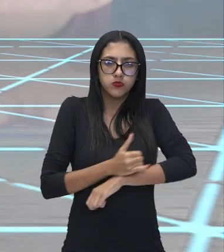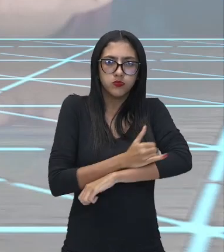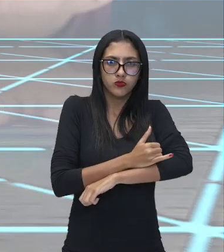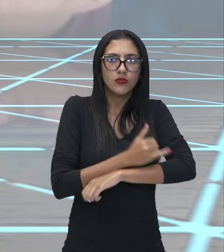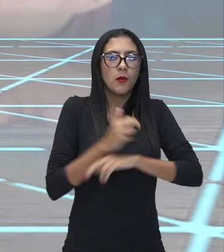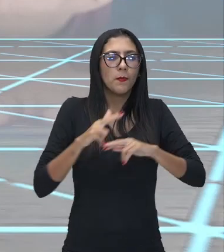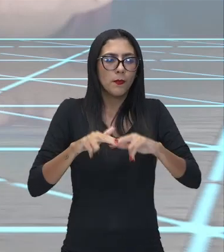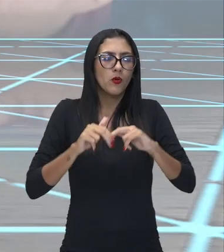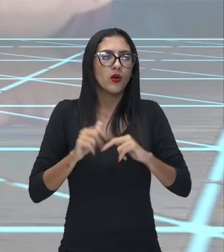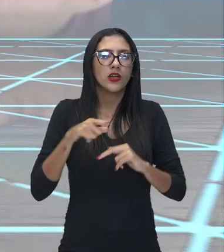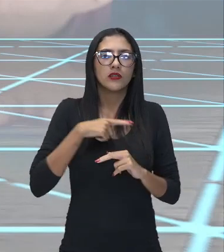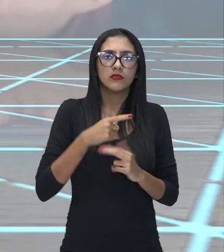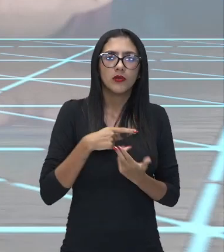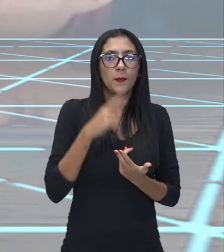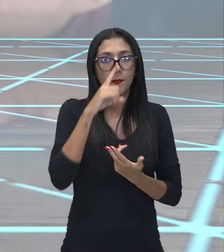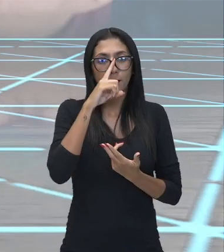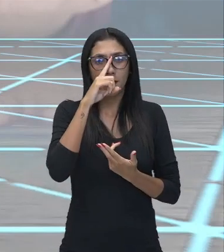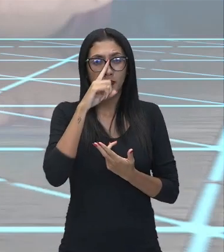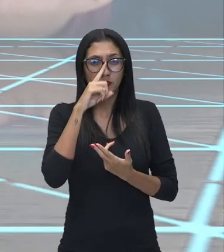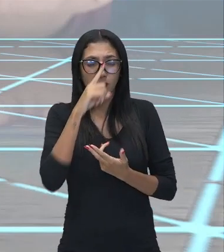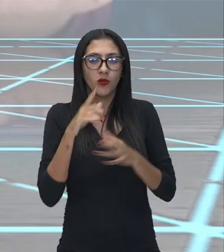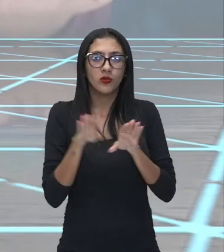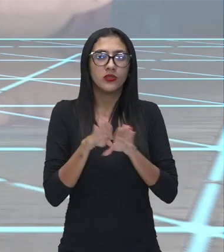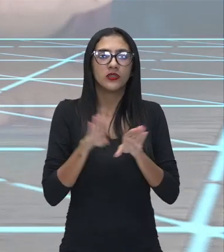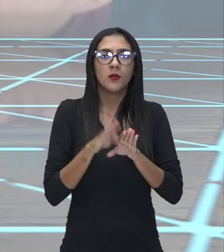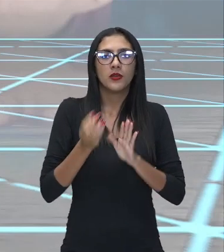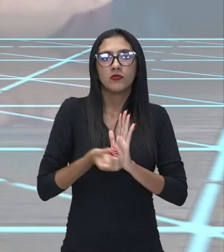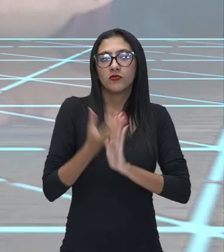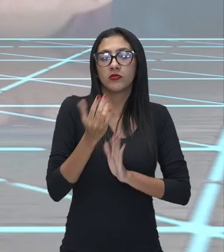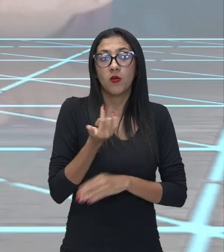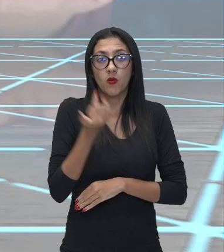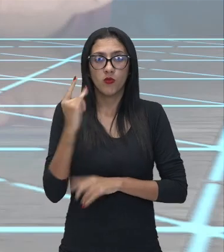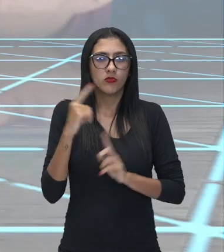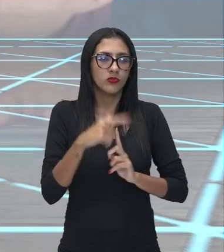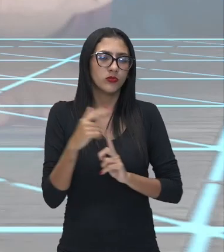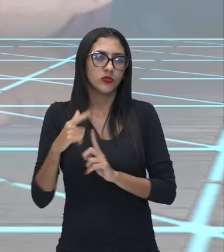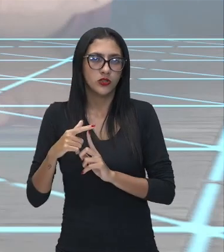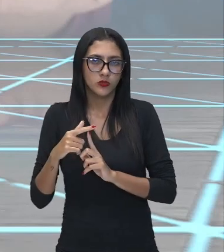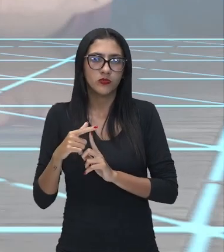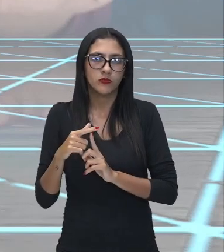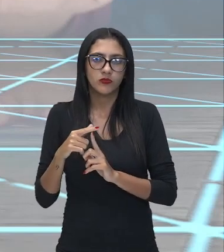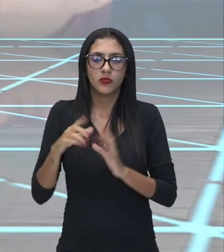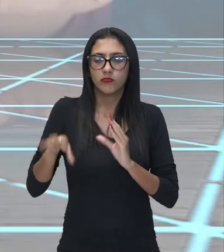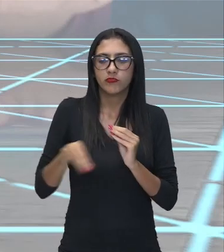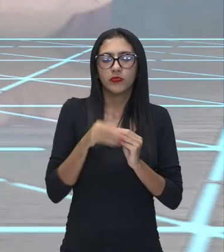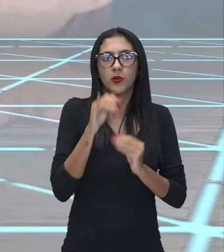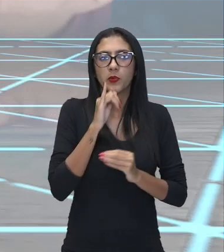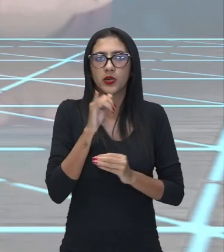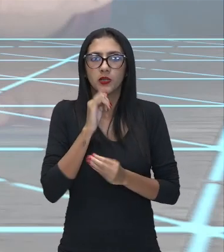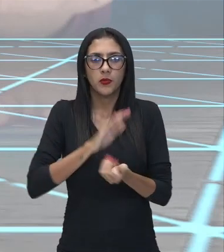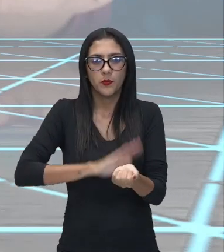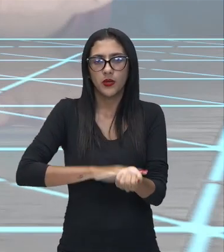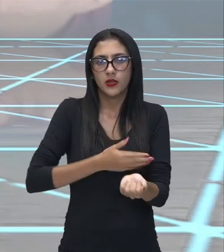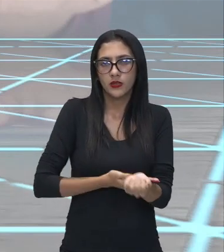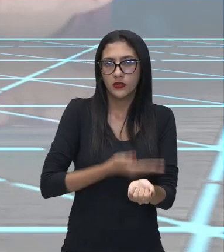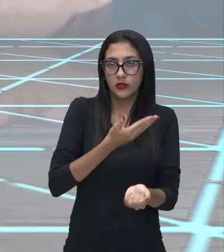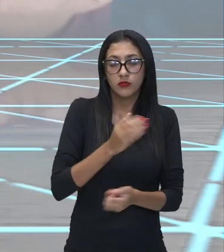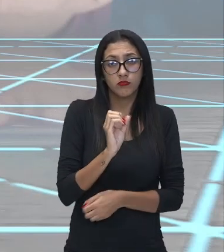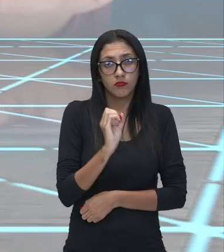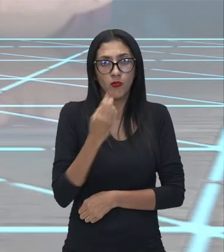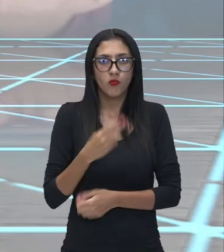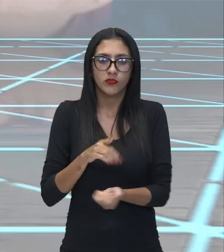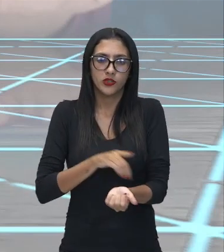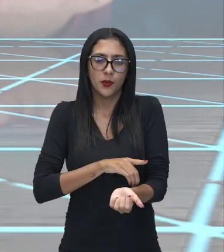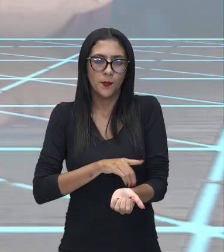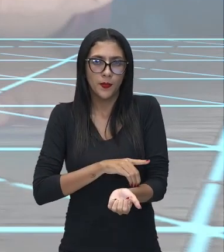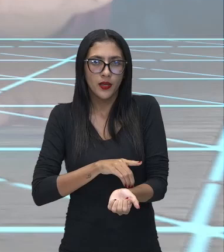de risco para o desenvolvimento de outros problemas, como a hipertensão e o diabetes tipo 2.